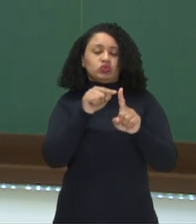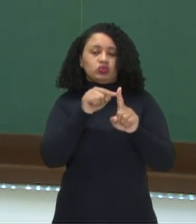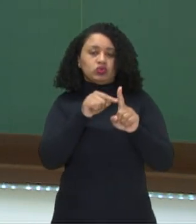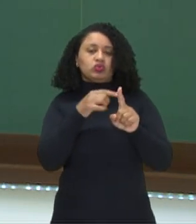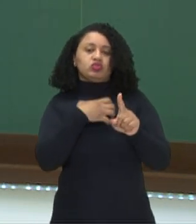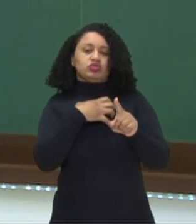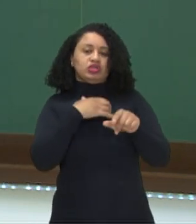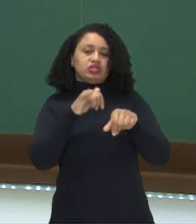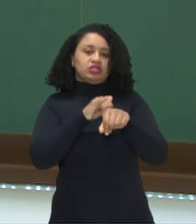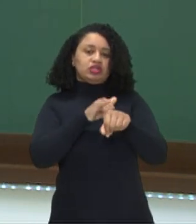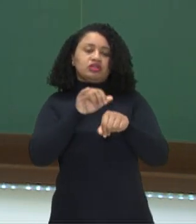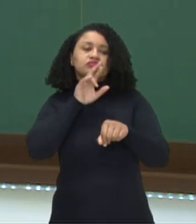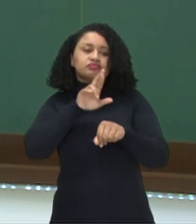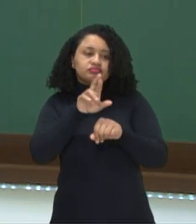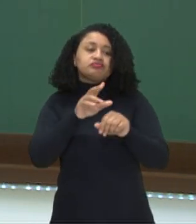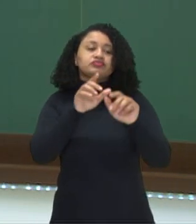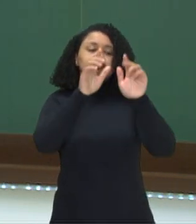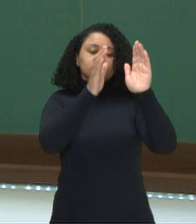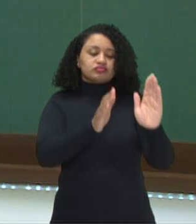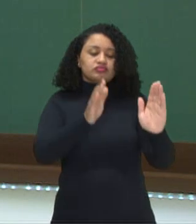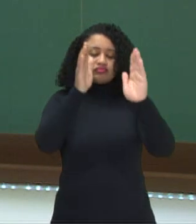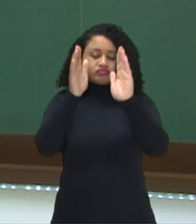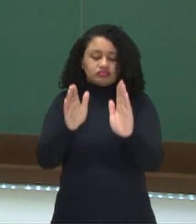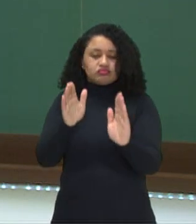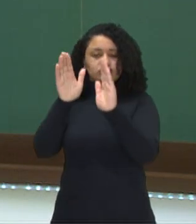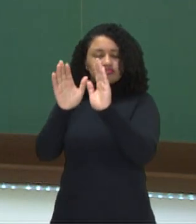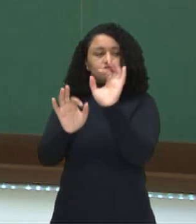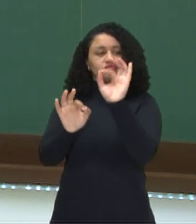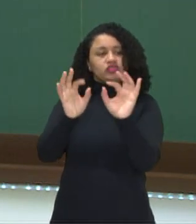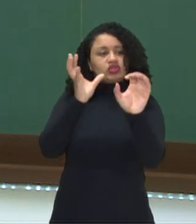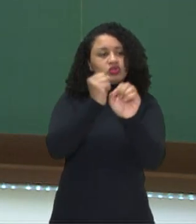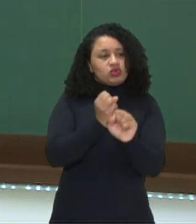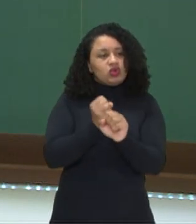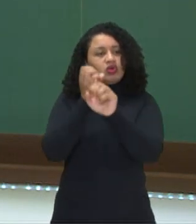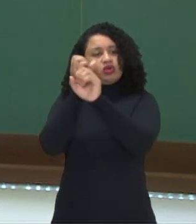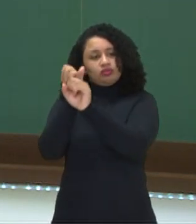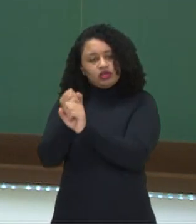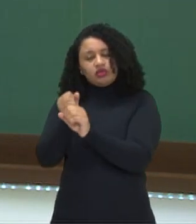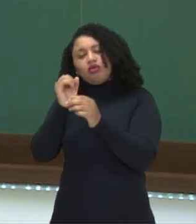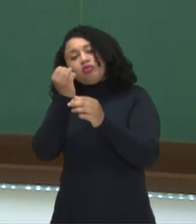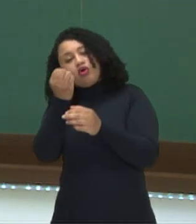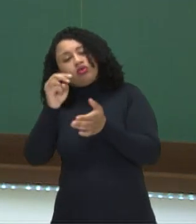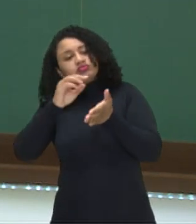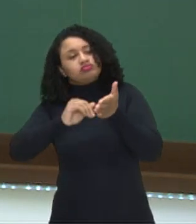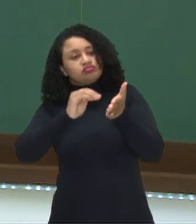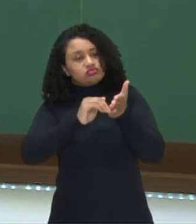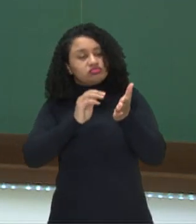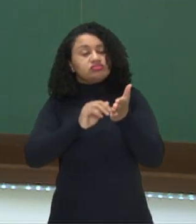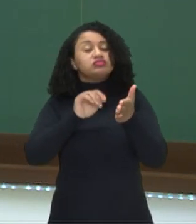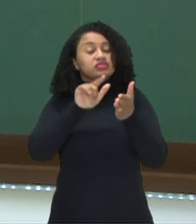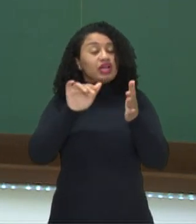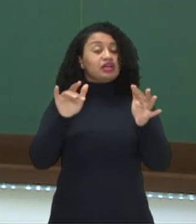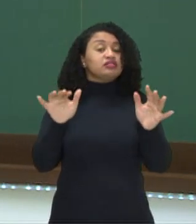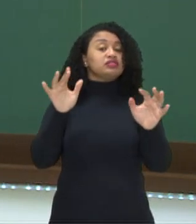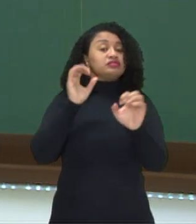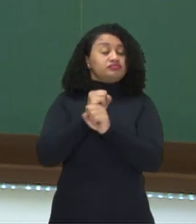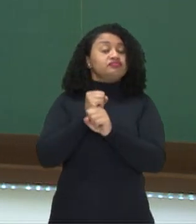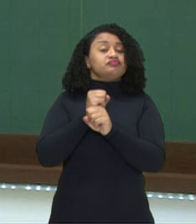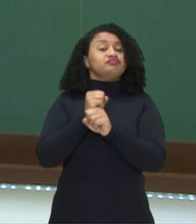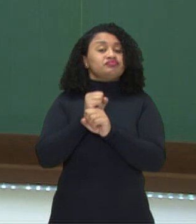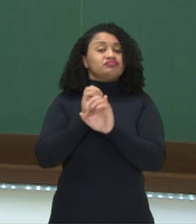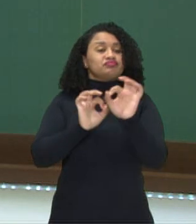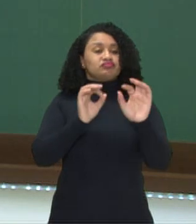situação. Termo semelhante embaixo de termo semelhante, faz a soma ou faz a subtração, por isso que nós chamamos de adição algébrica,